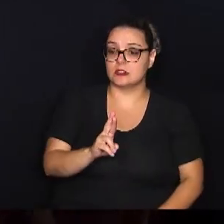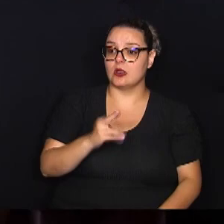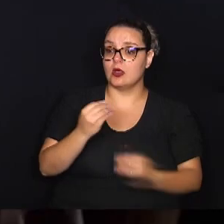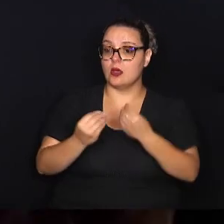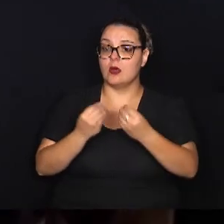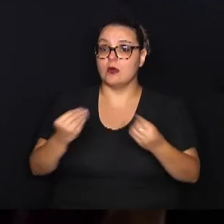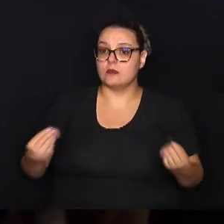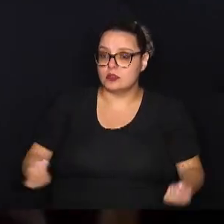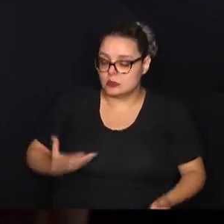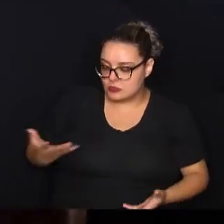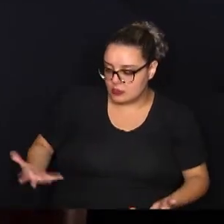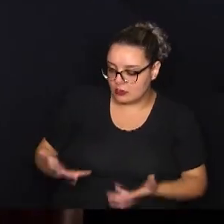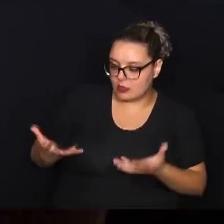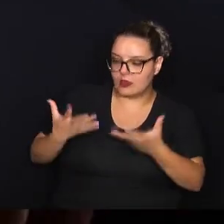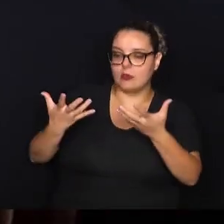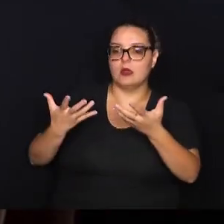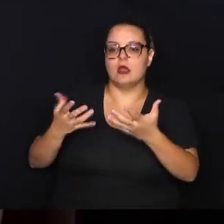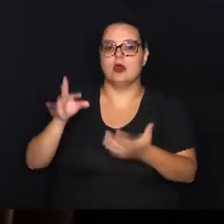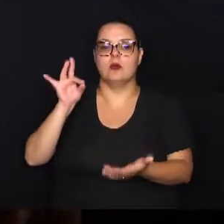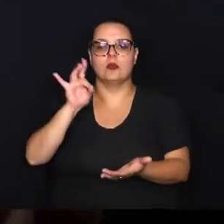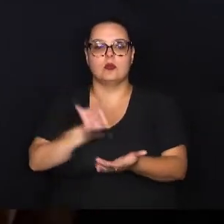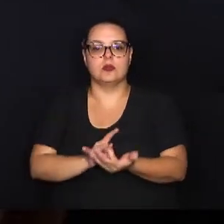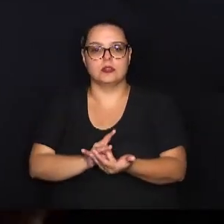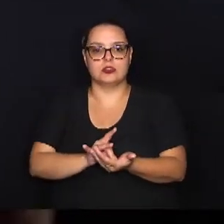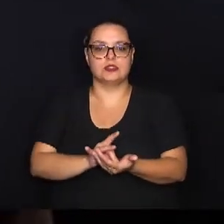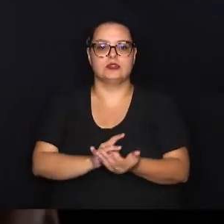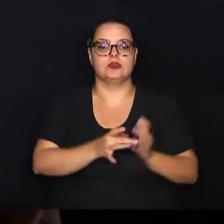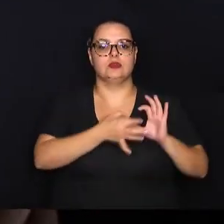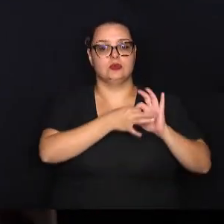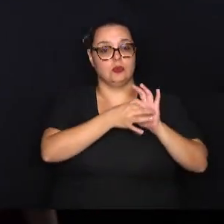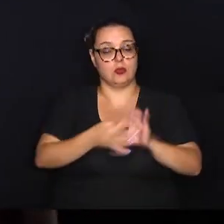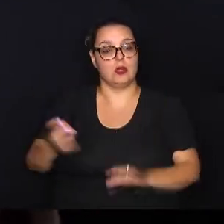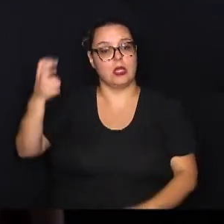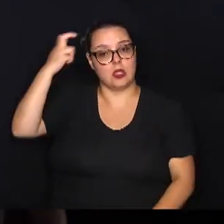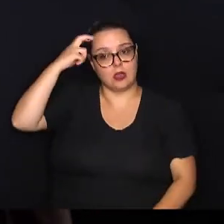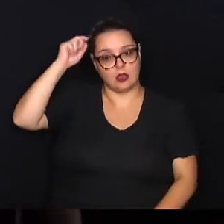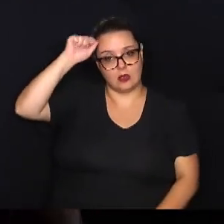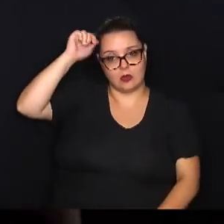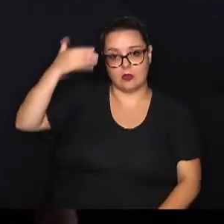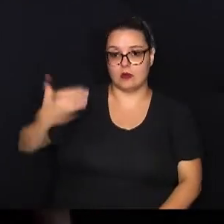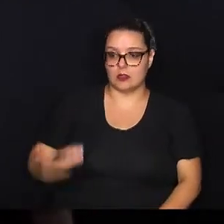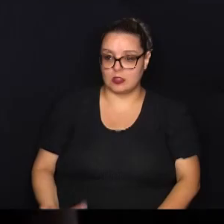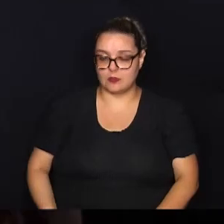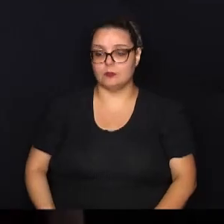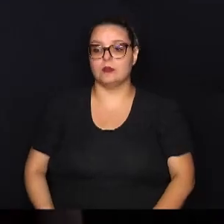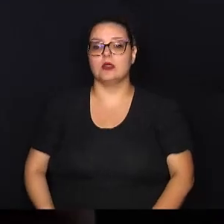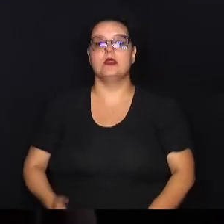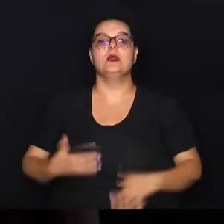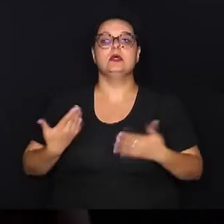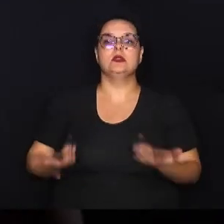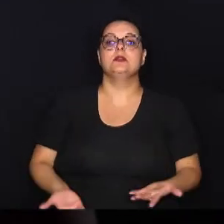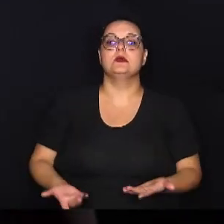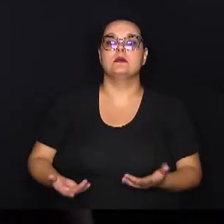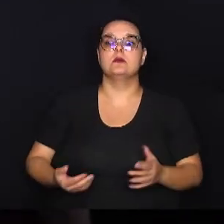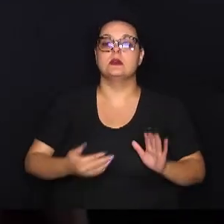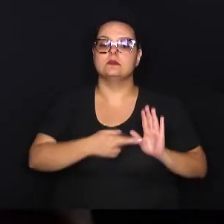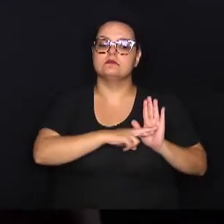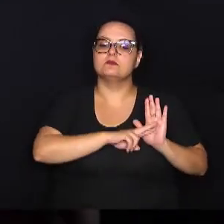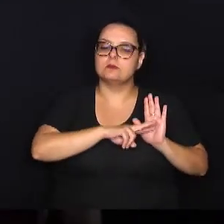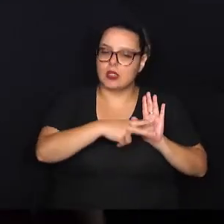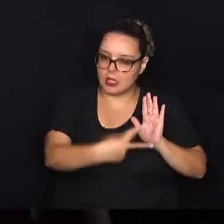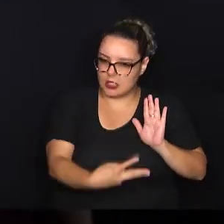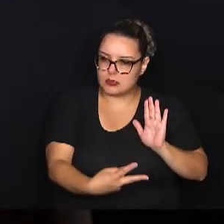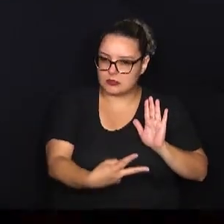vivo a origem, o contexto cultural afrodiaspórico. Então o espetáculo Ato 1, ele reflete e